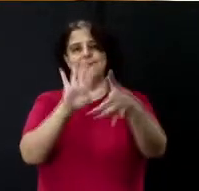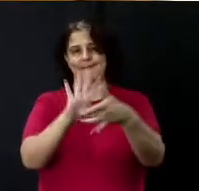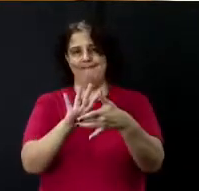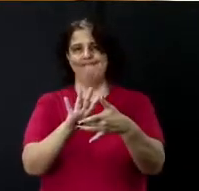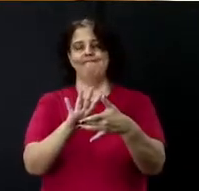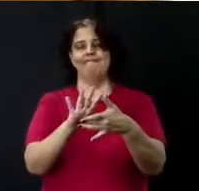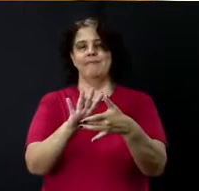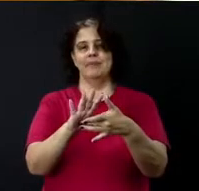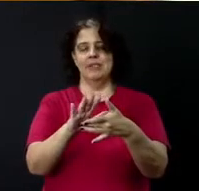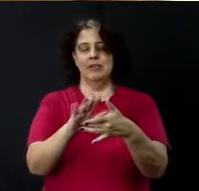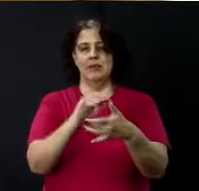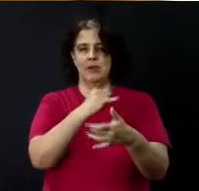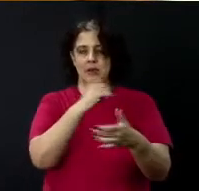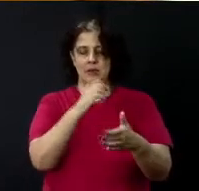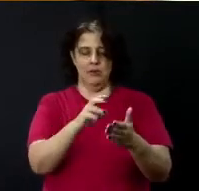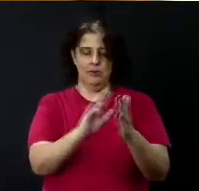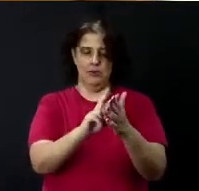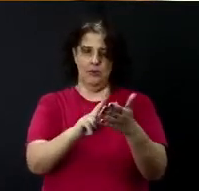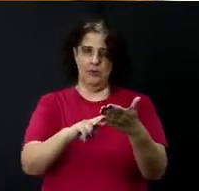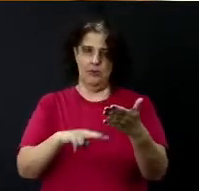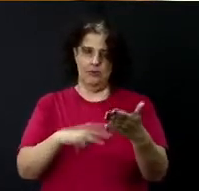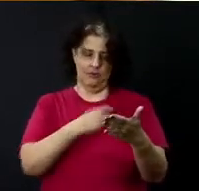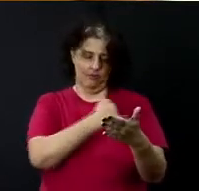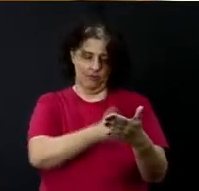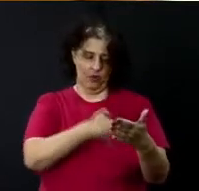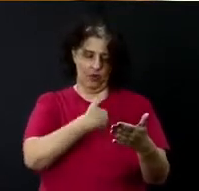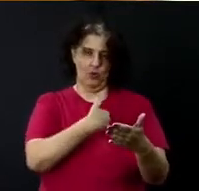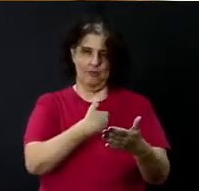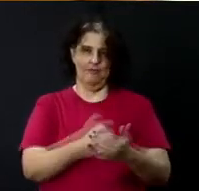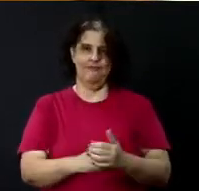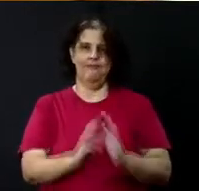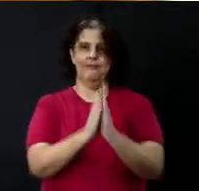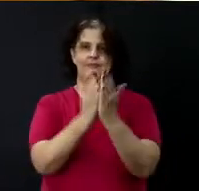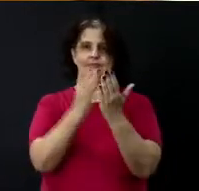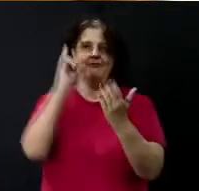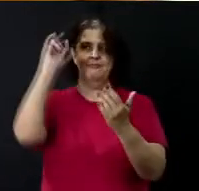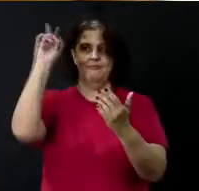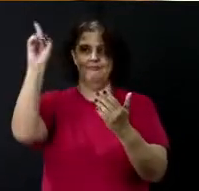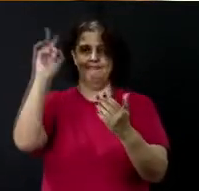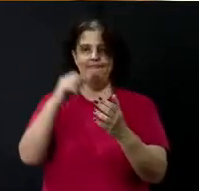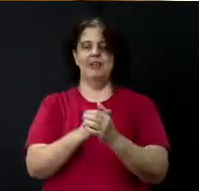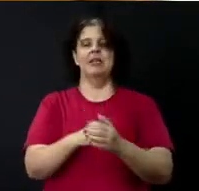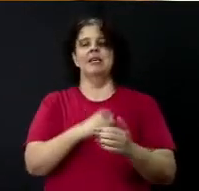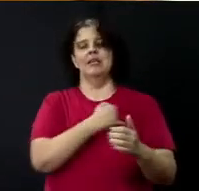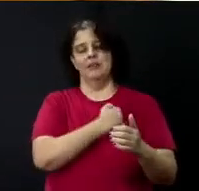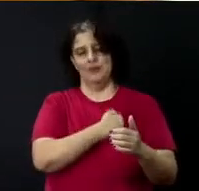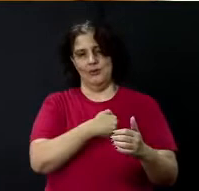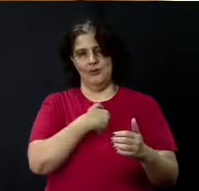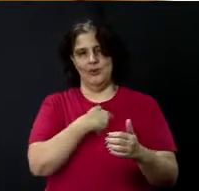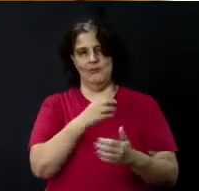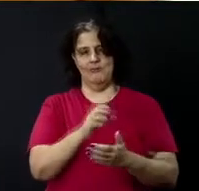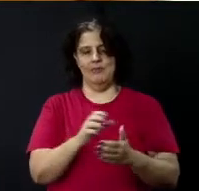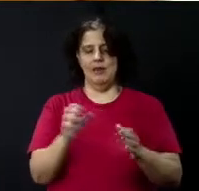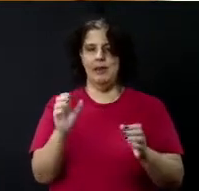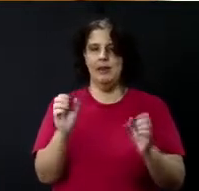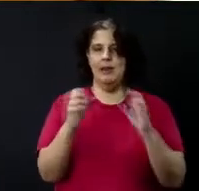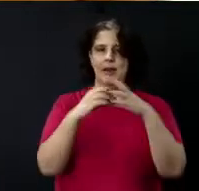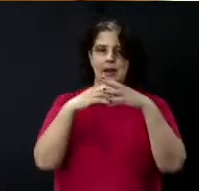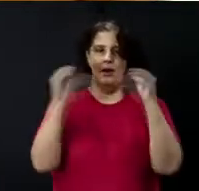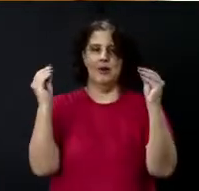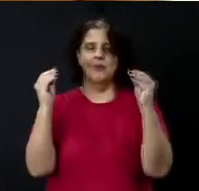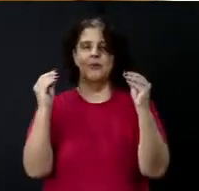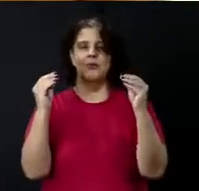no Evangelho de João. Hoje a cura da cegueira. Contexto rápido dos outros